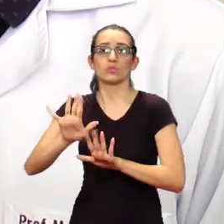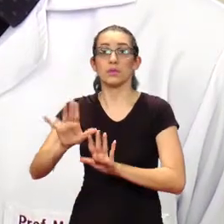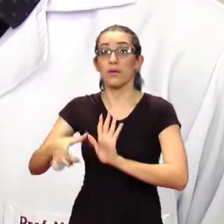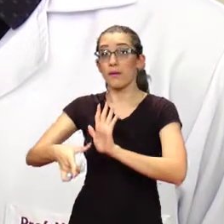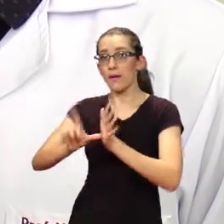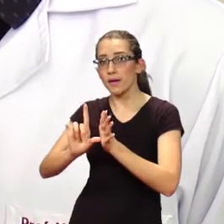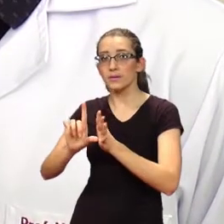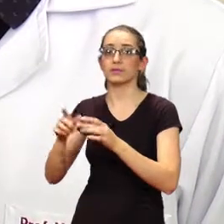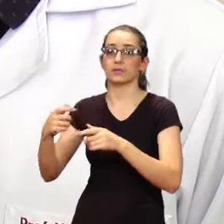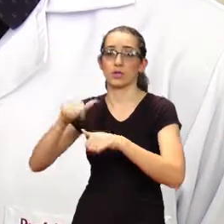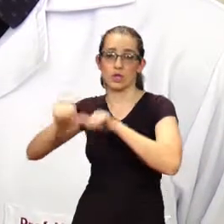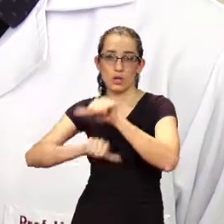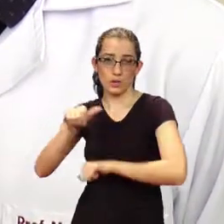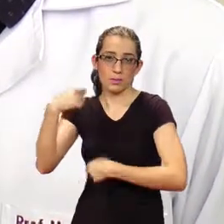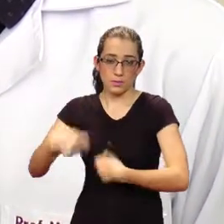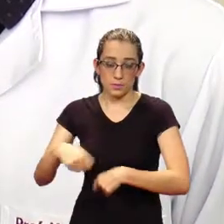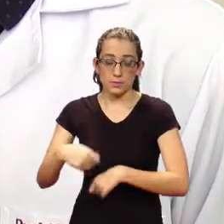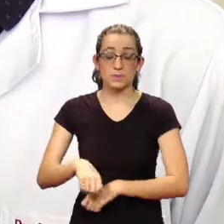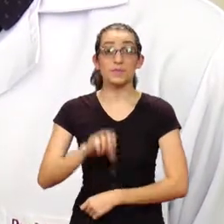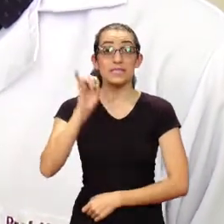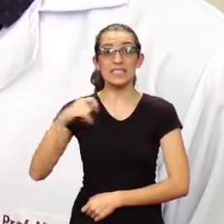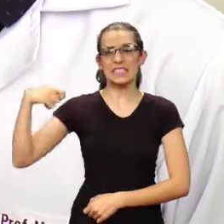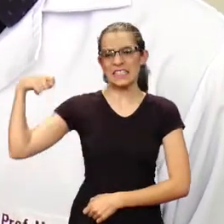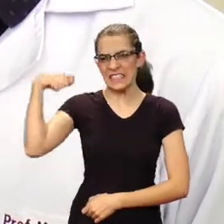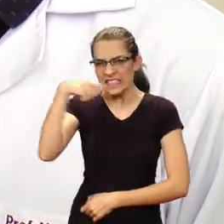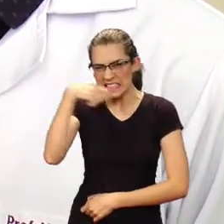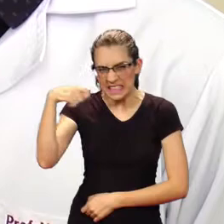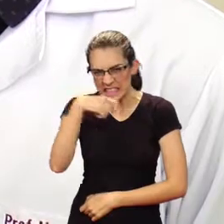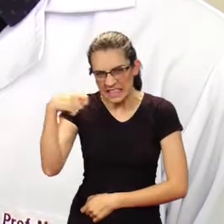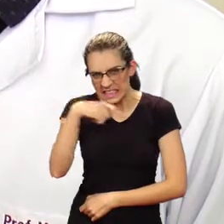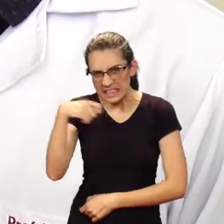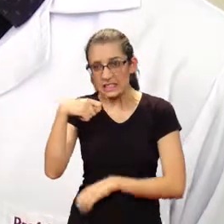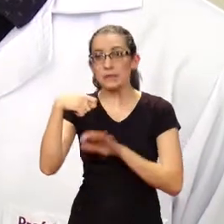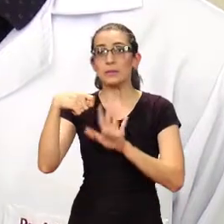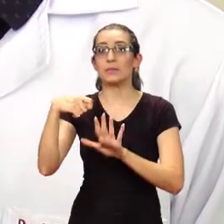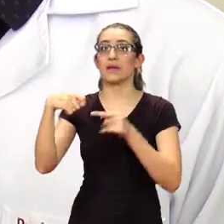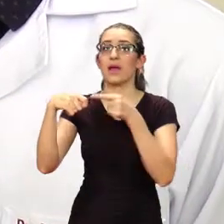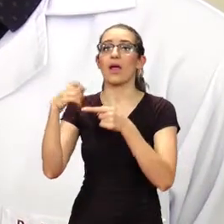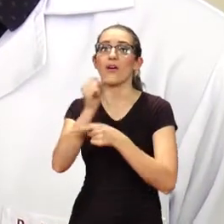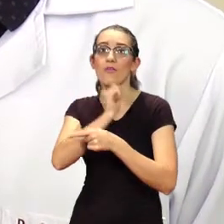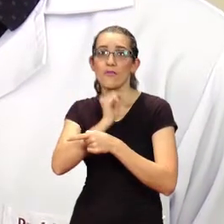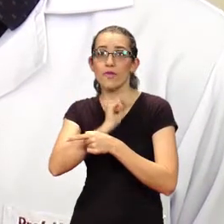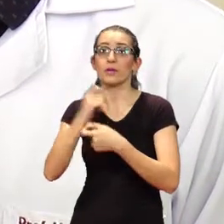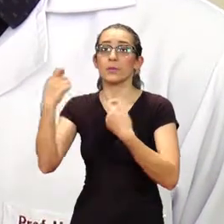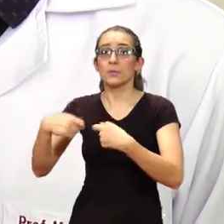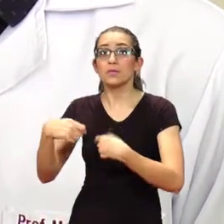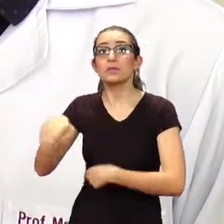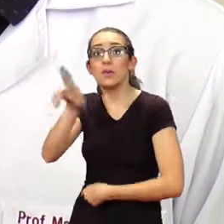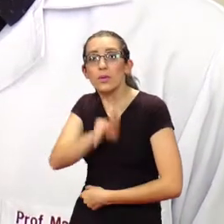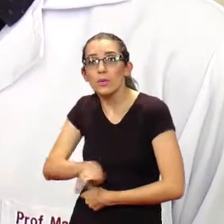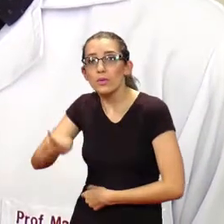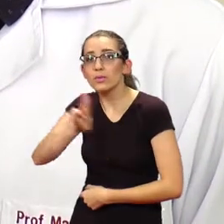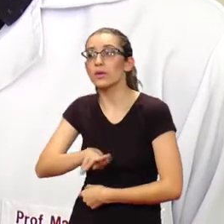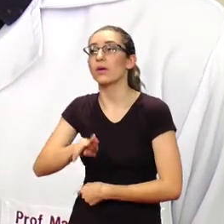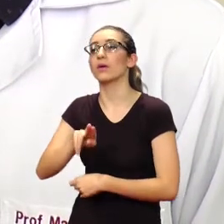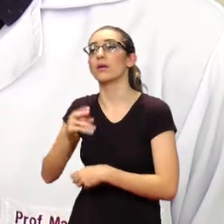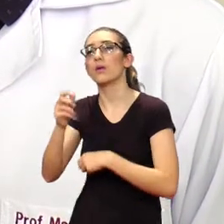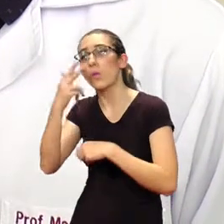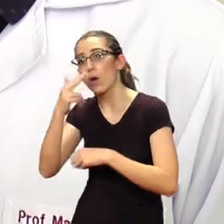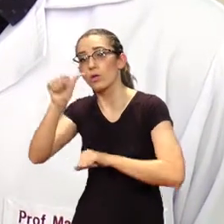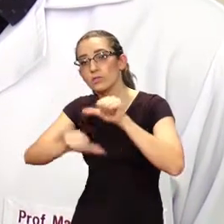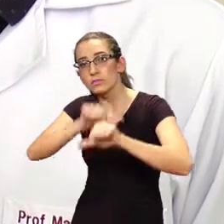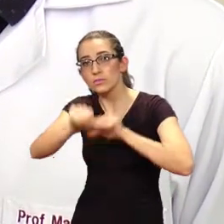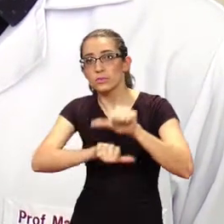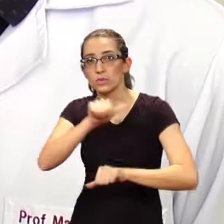tempo, né? Quanto mais força a pessoa utilizar, mais velha a escova vai ficar mais rápido, então o ideal é que ela utilize